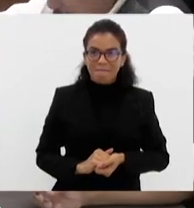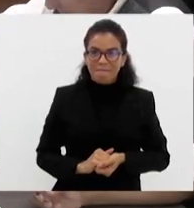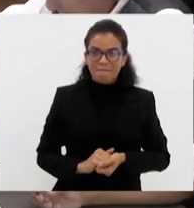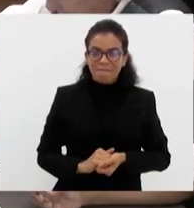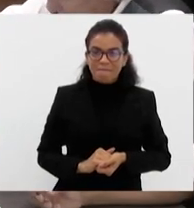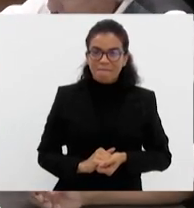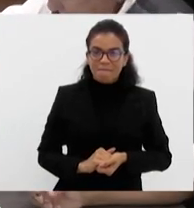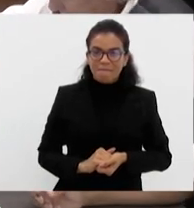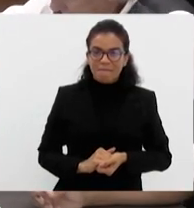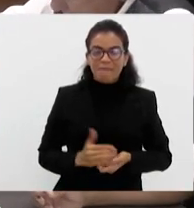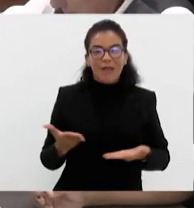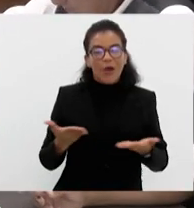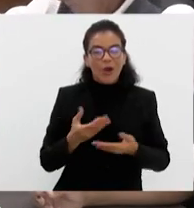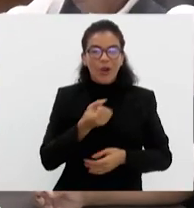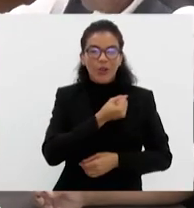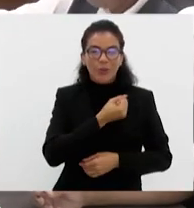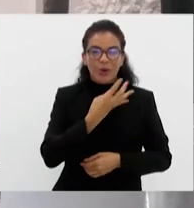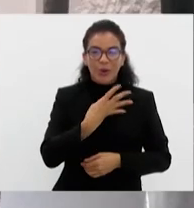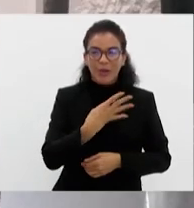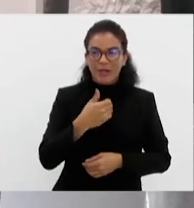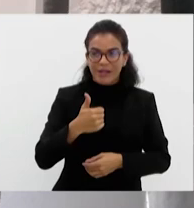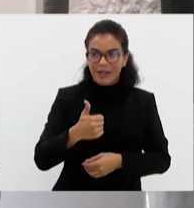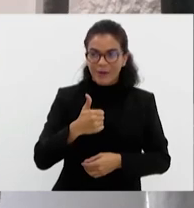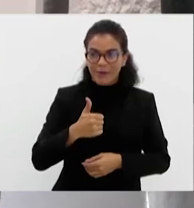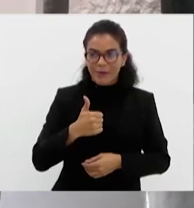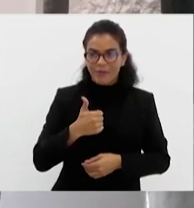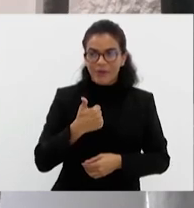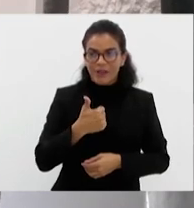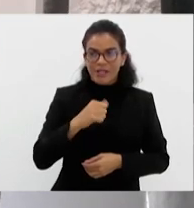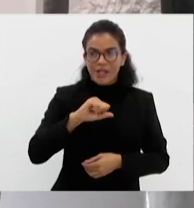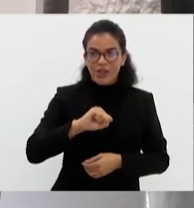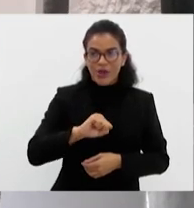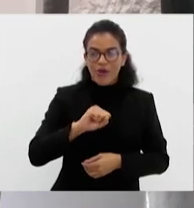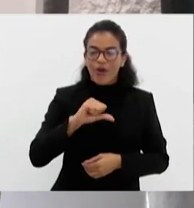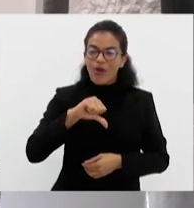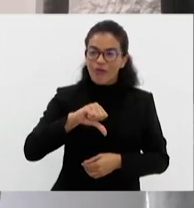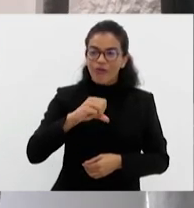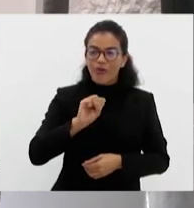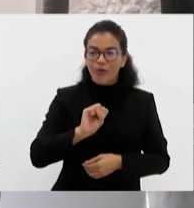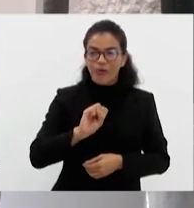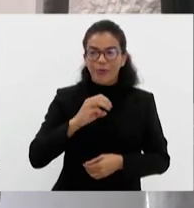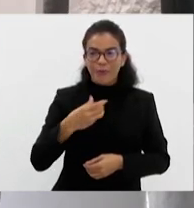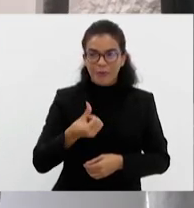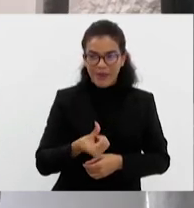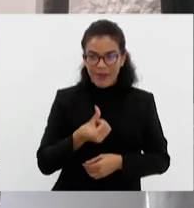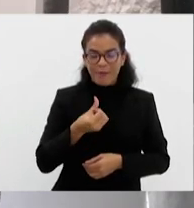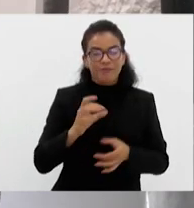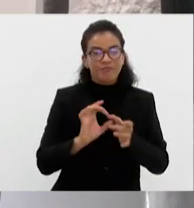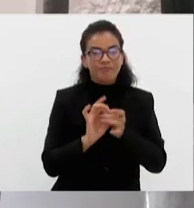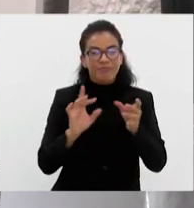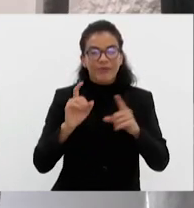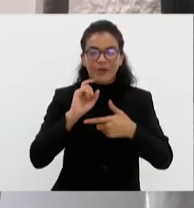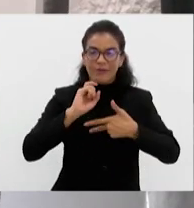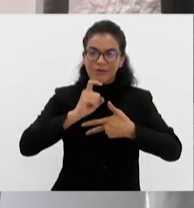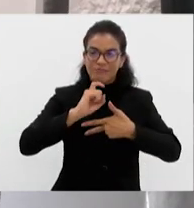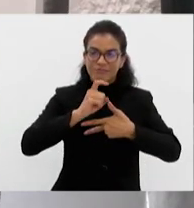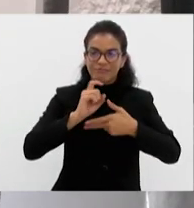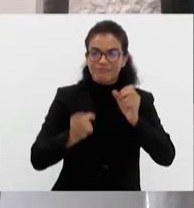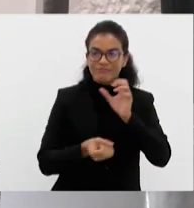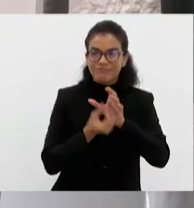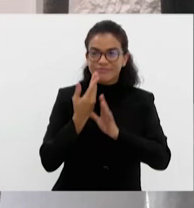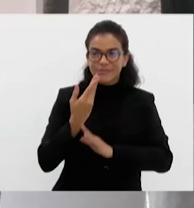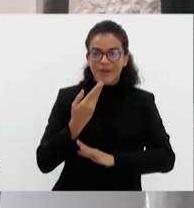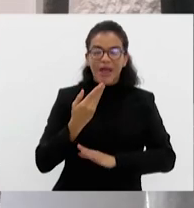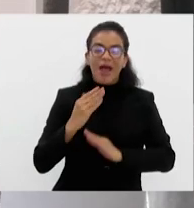Então, passo ao 41 da pauta. 1986 de 23, de autoria do deputado Anderson Moraes, que autoriza o Poder Executivo a instituir o programa